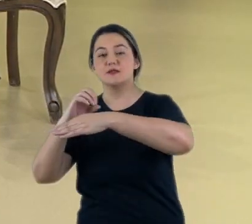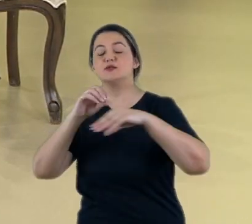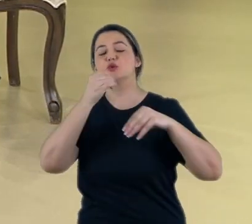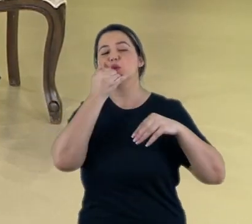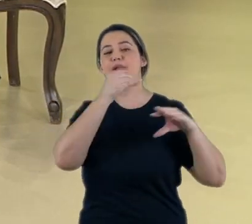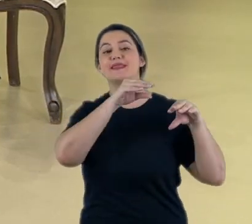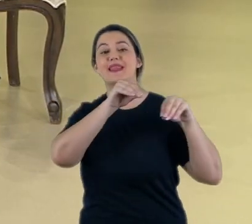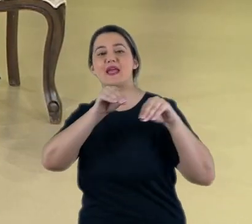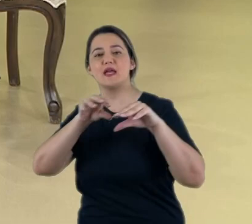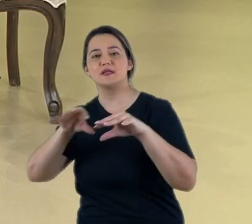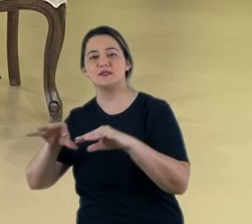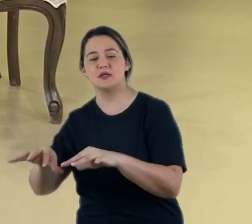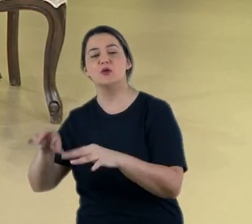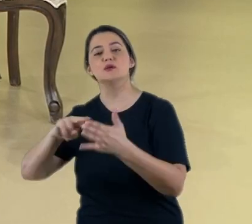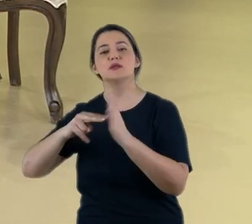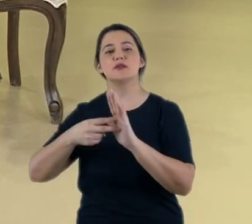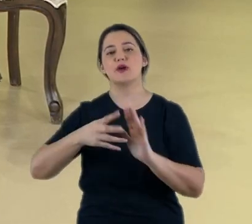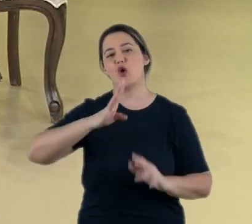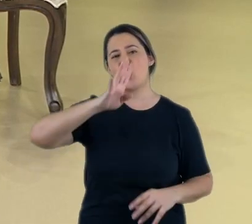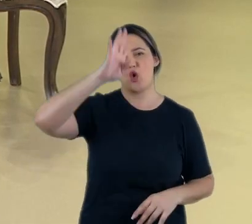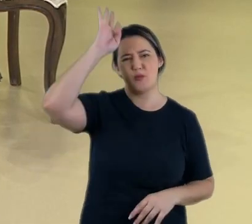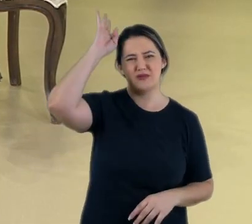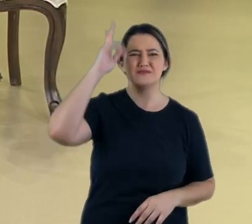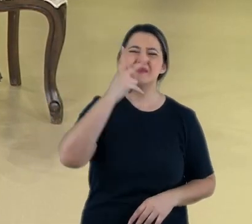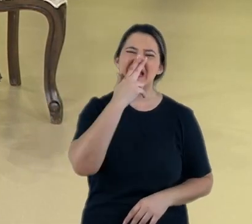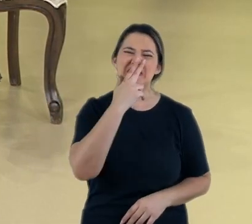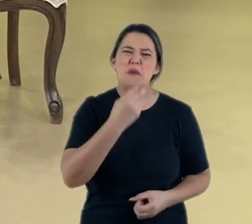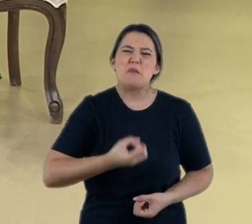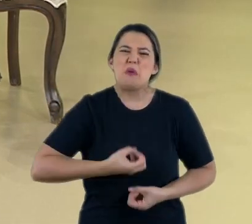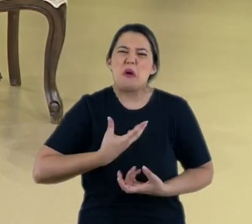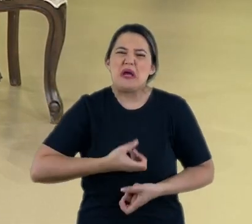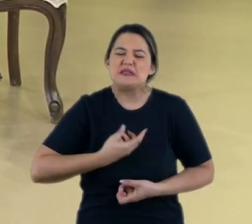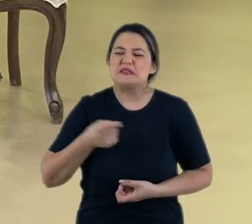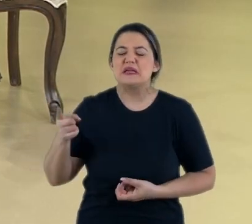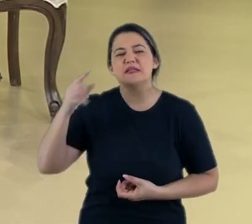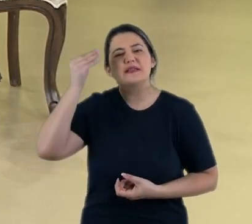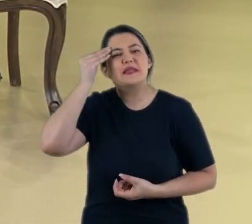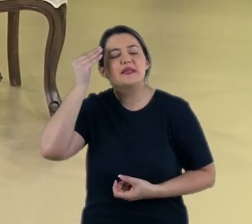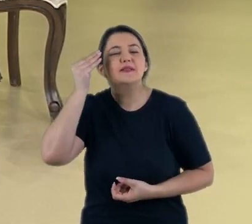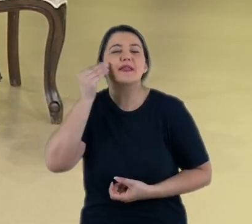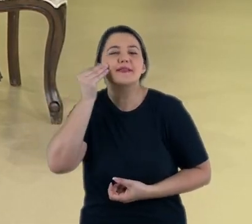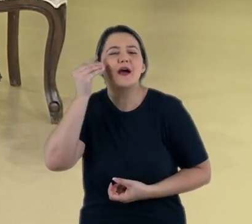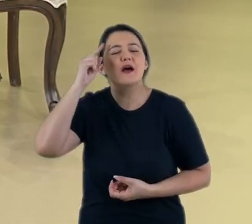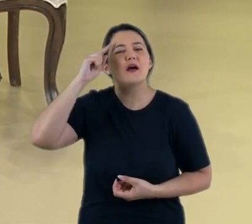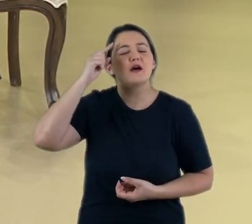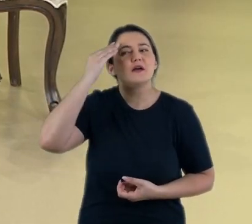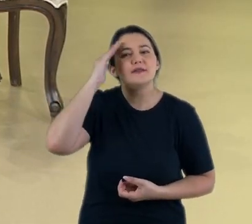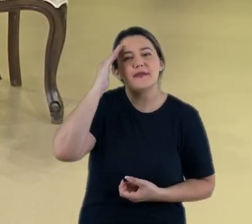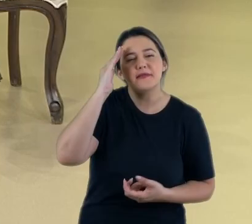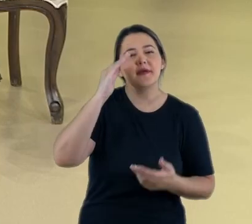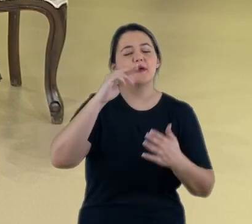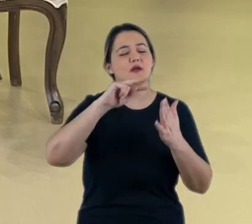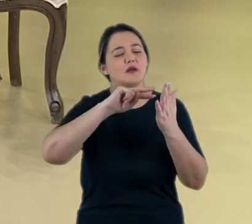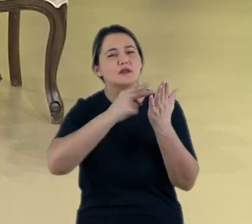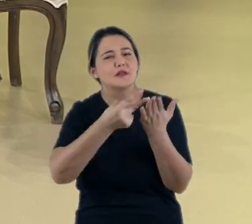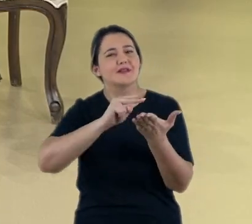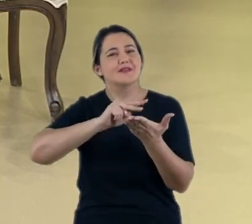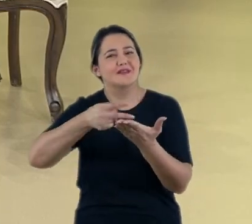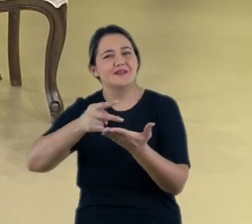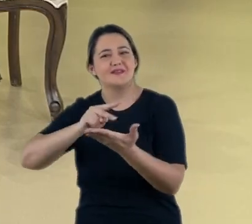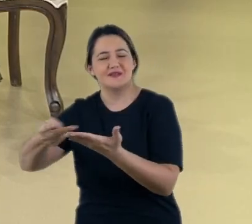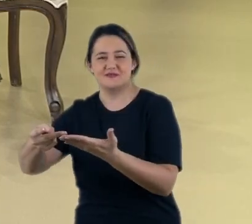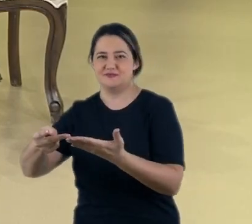forma poética de enxergar tudo isso, mas ela ilustra como eles entendiam aquela passagem dos